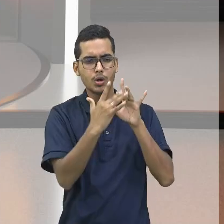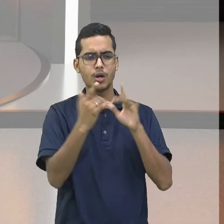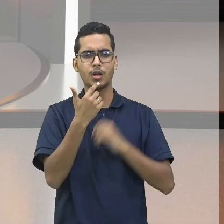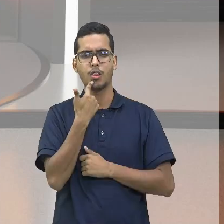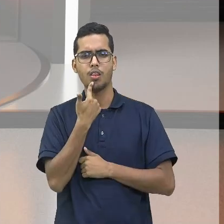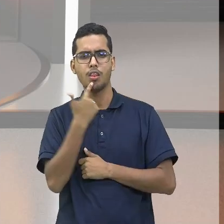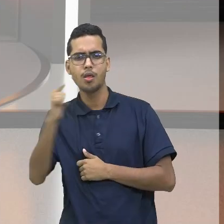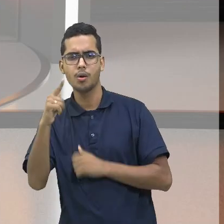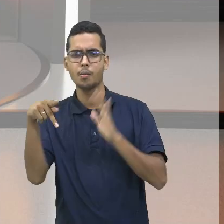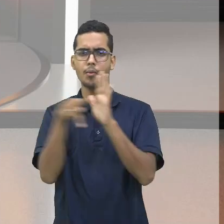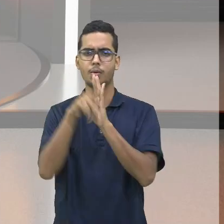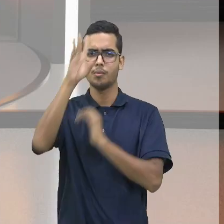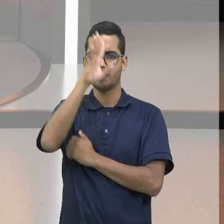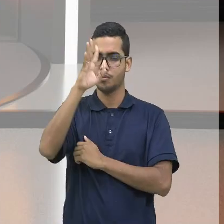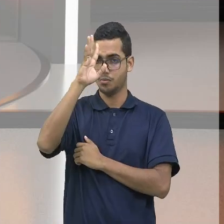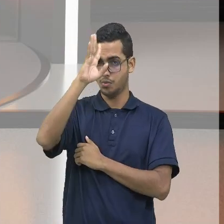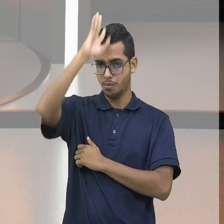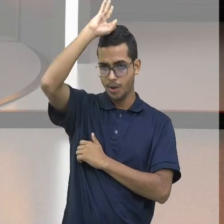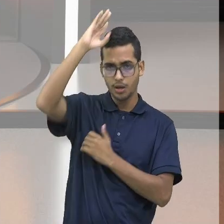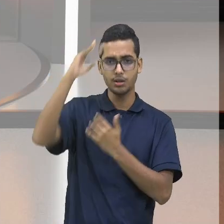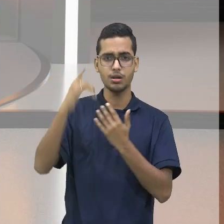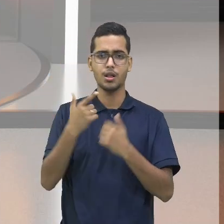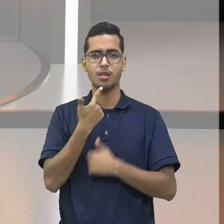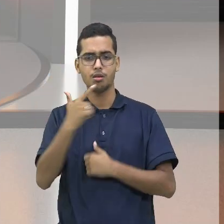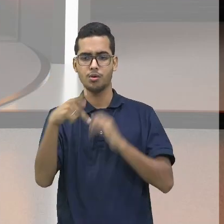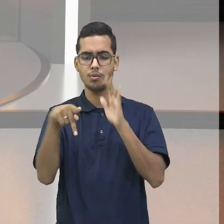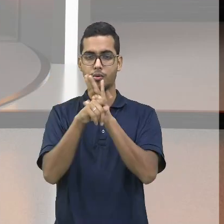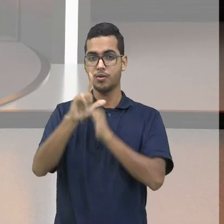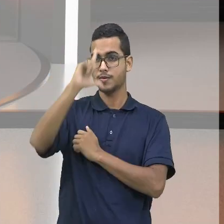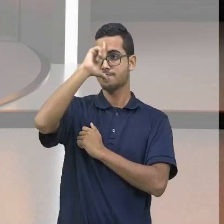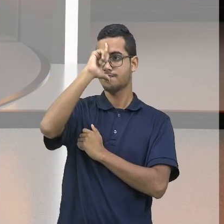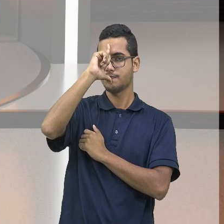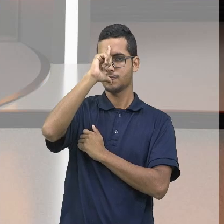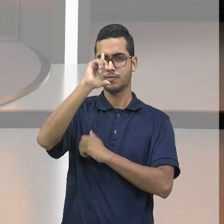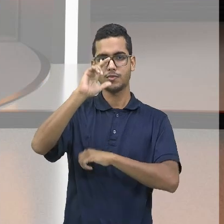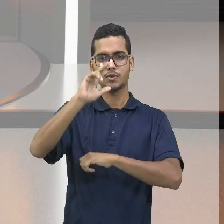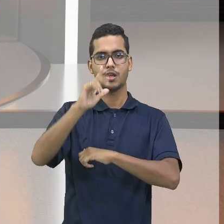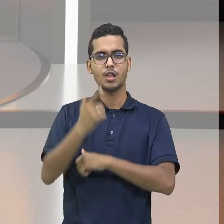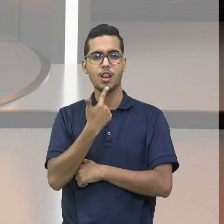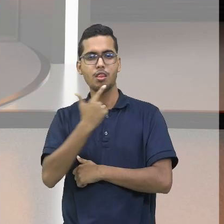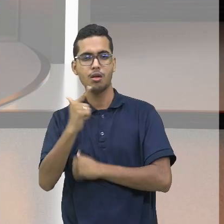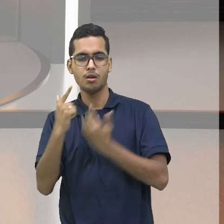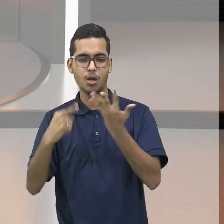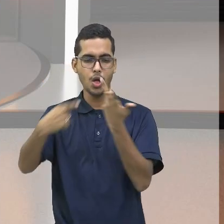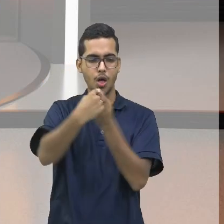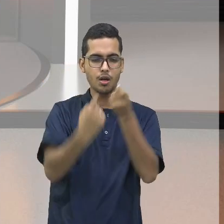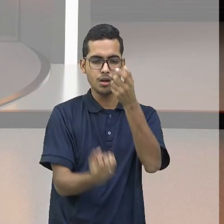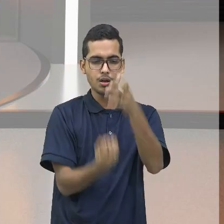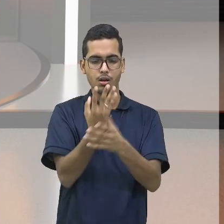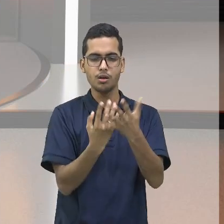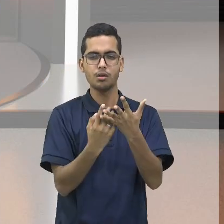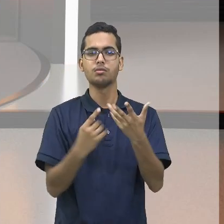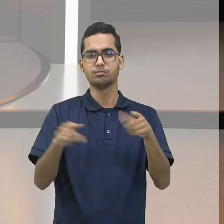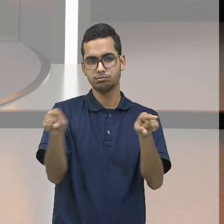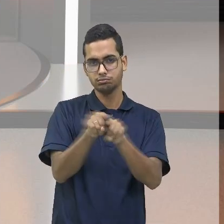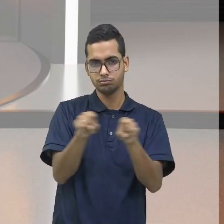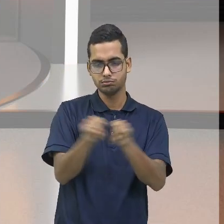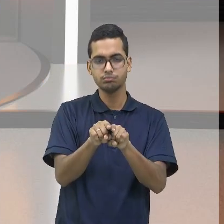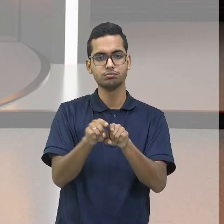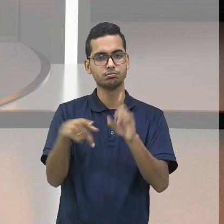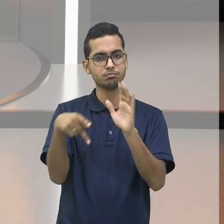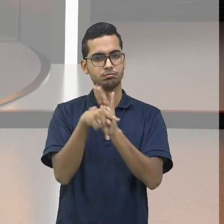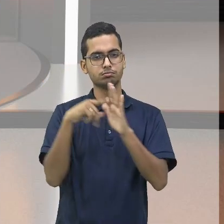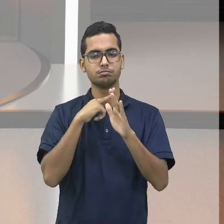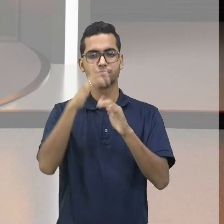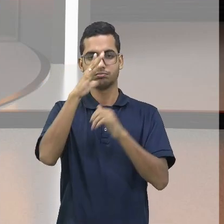que derivaram, né, do latim. Então, dentro desse processo de compreensão da queda do Império Romano